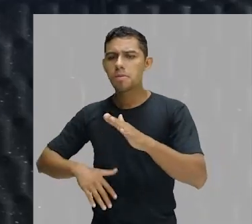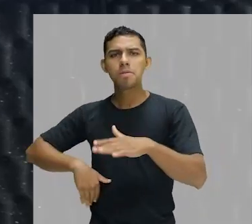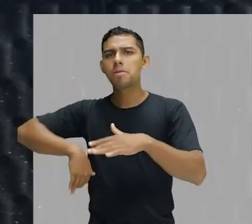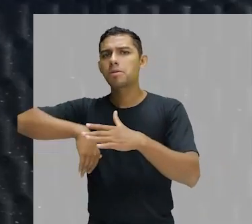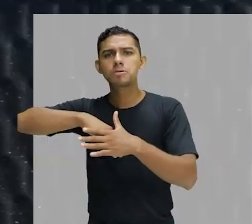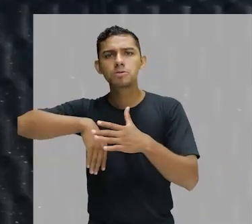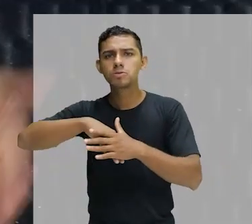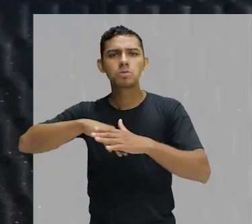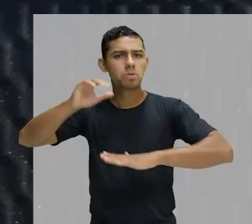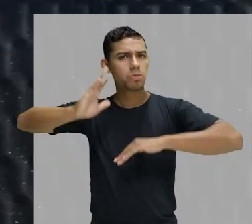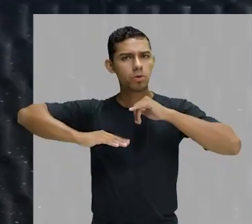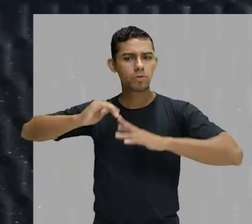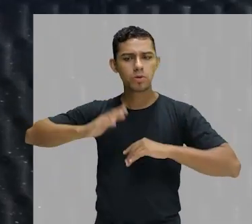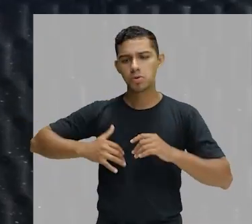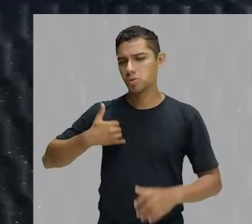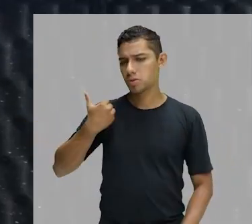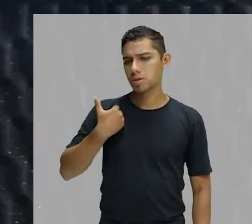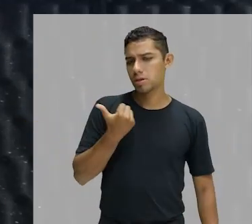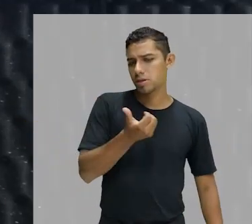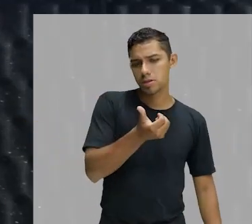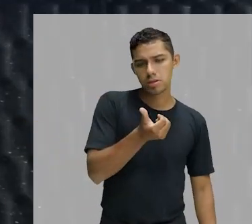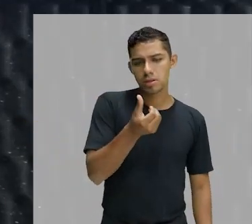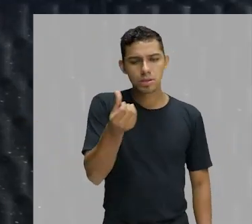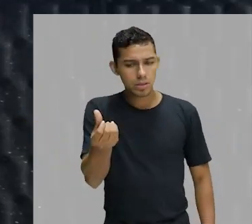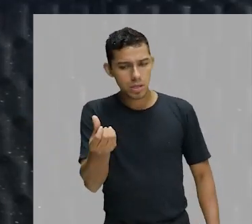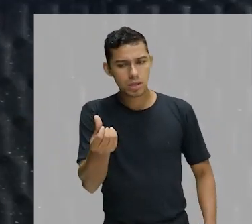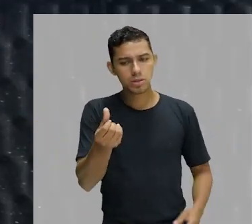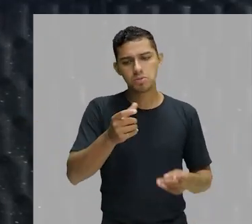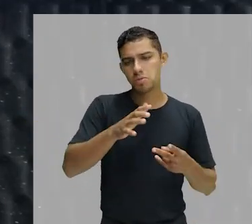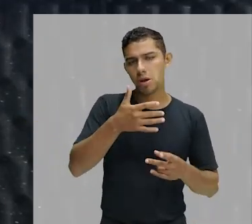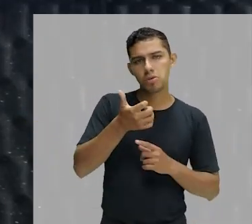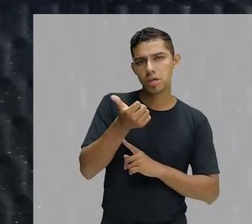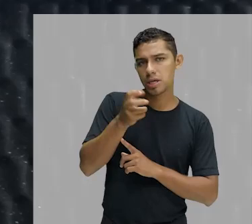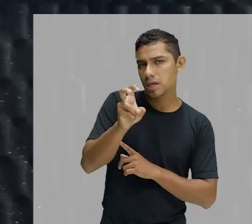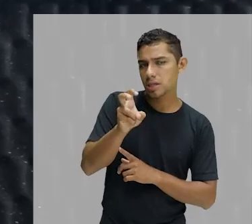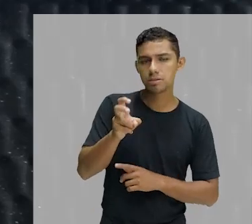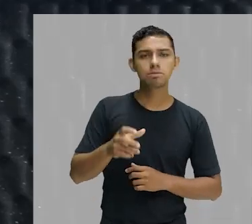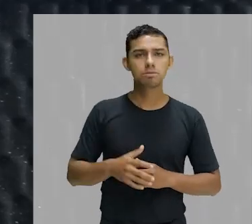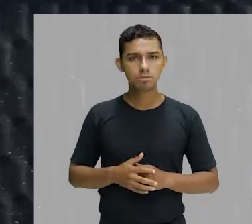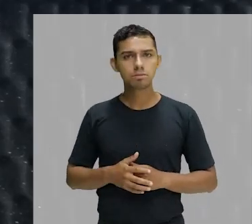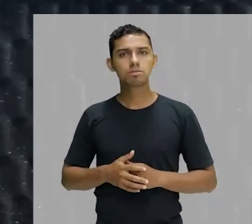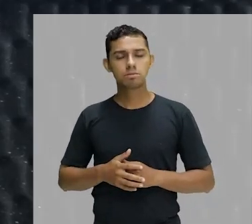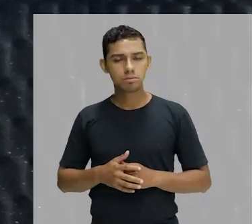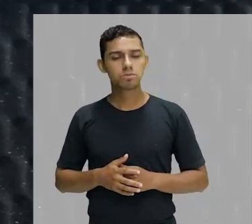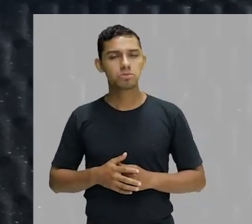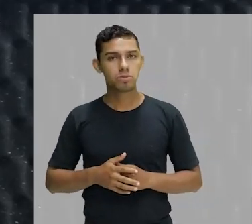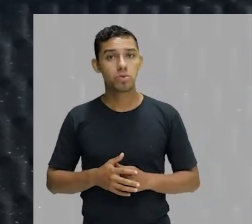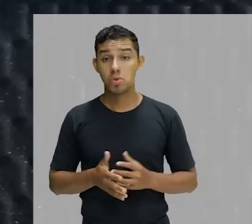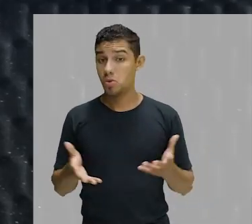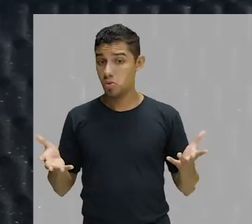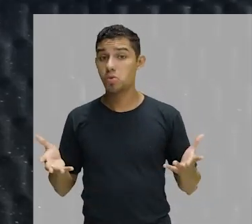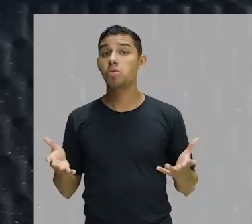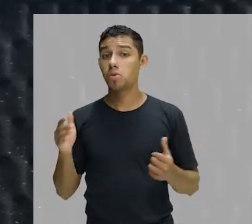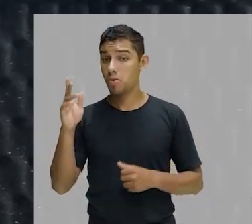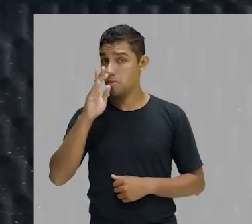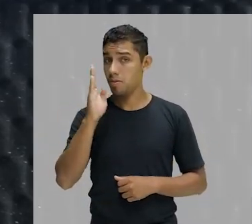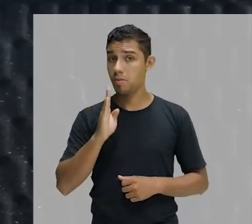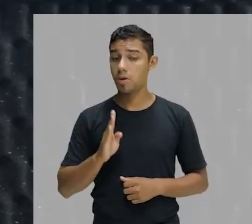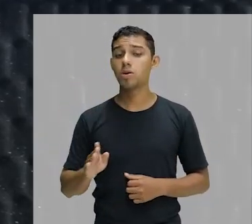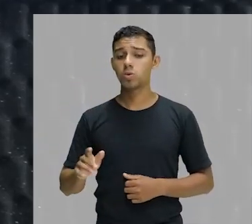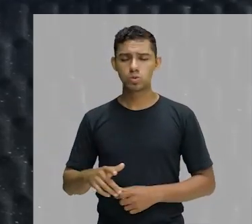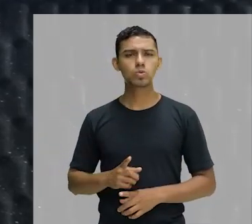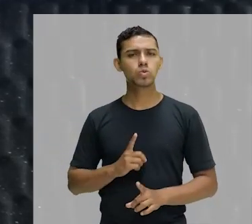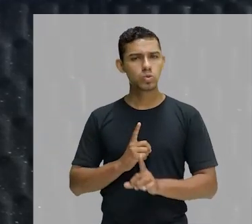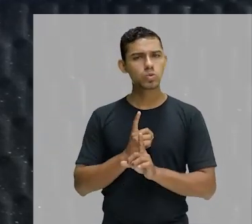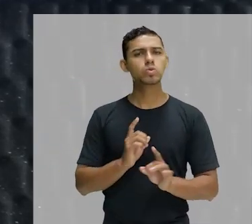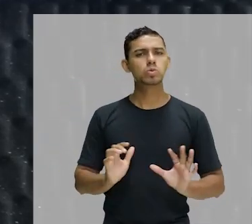com 16, 15 anos de idade. Hoje é uma realidade no Brasil. A gente vê muito isso acontecendo. Então, algumas